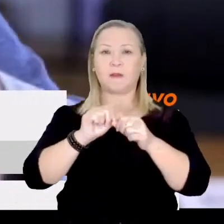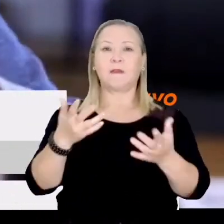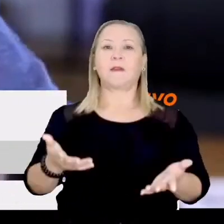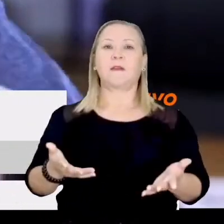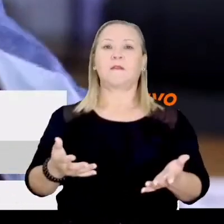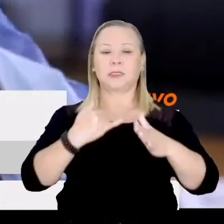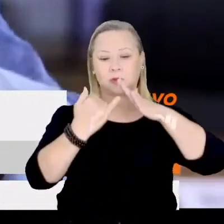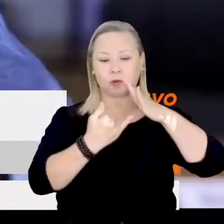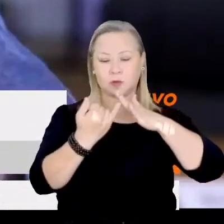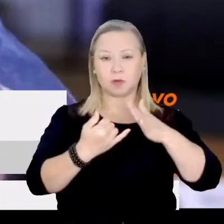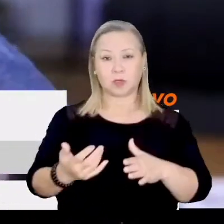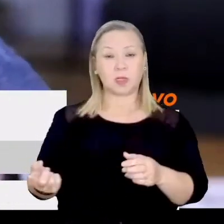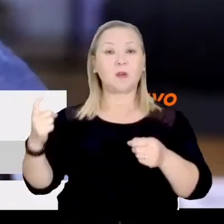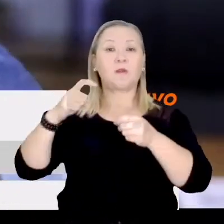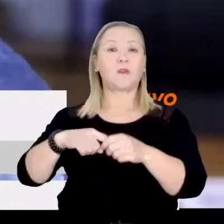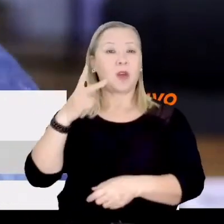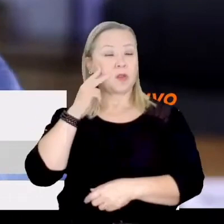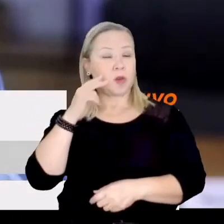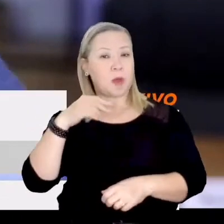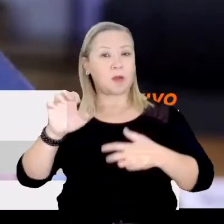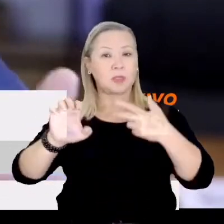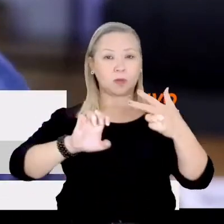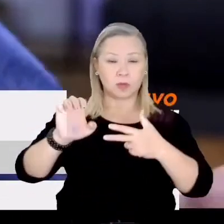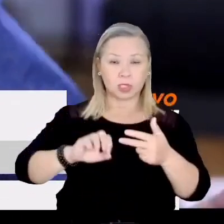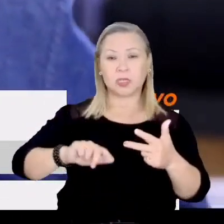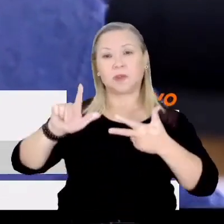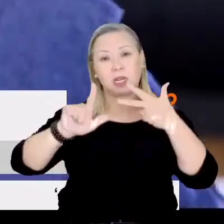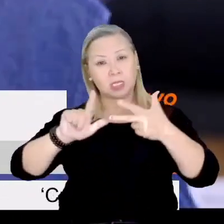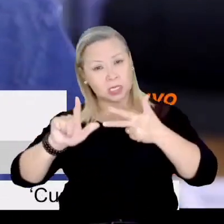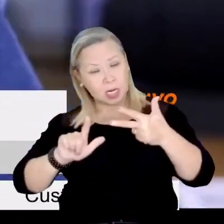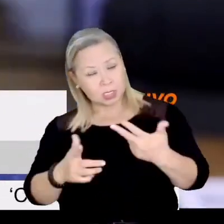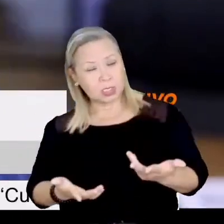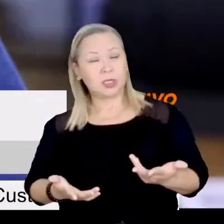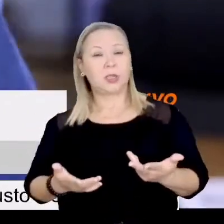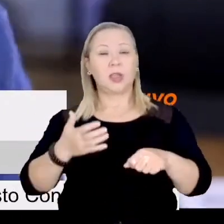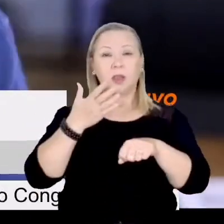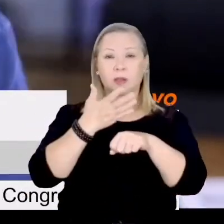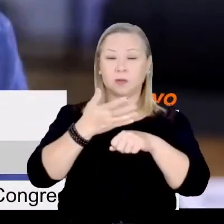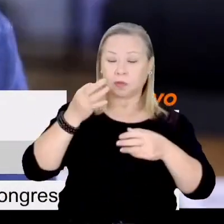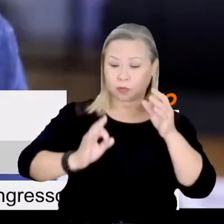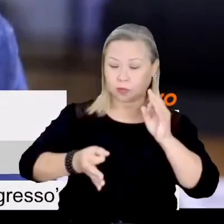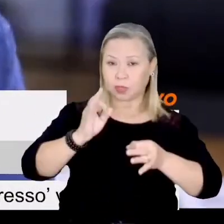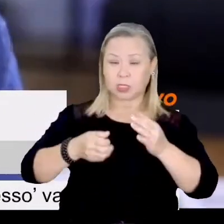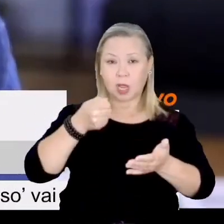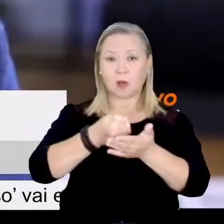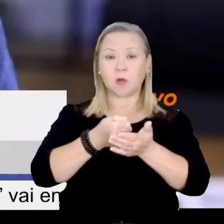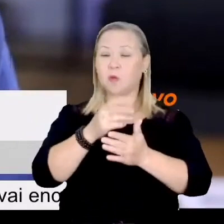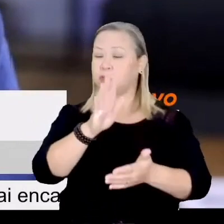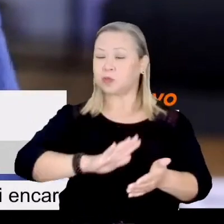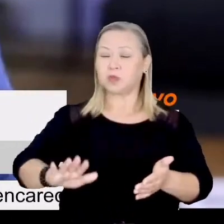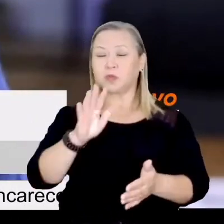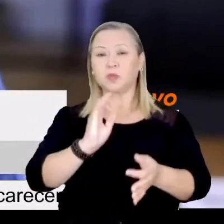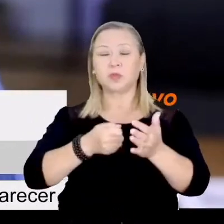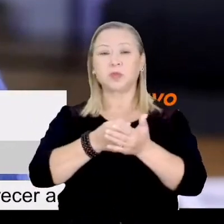O executivo executa, o legislativo legisla e o judiciário cumpre aquilo que está na lei. É isso, e o povo